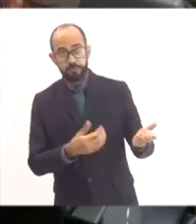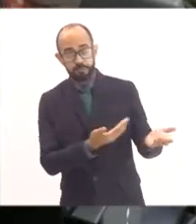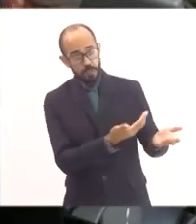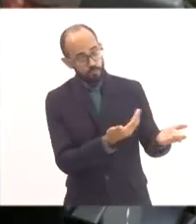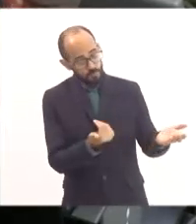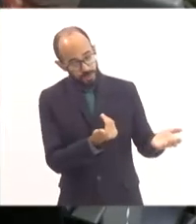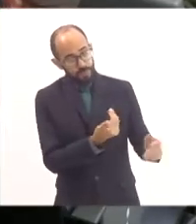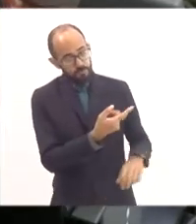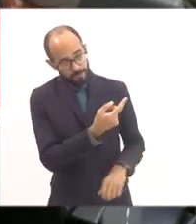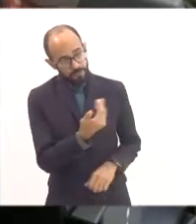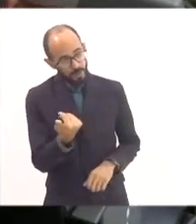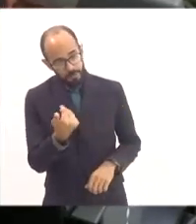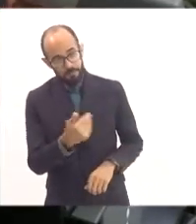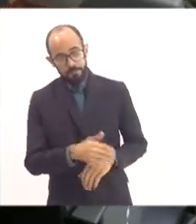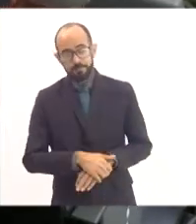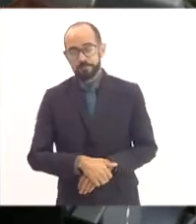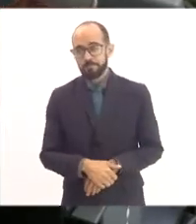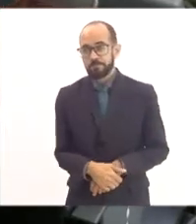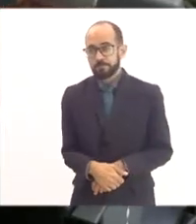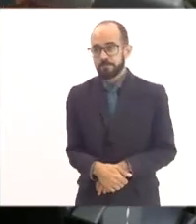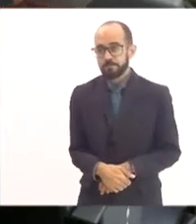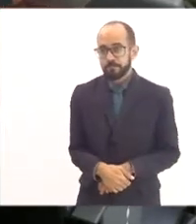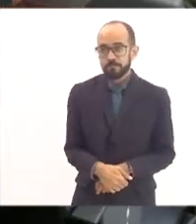aproxime-se de nós.